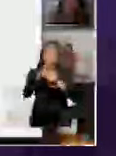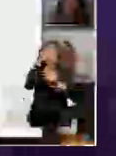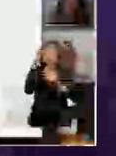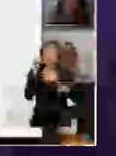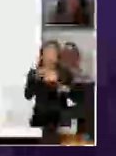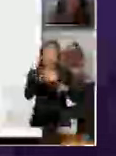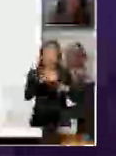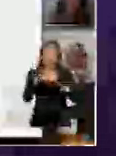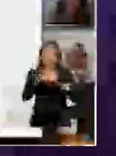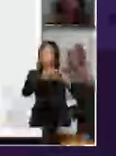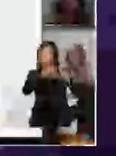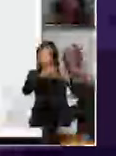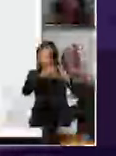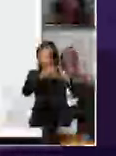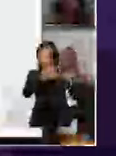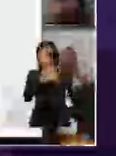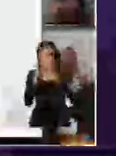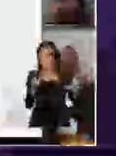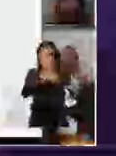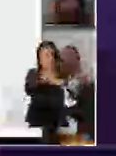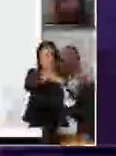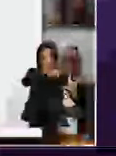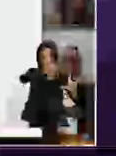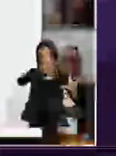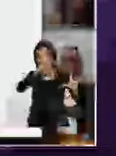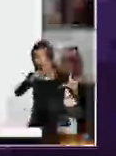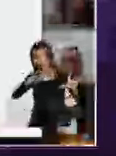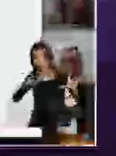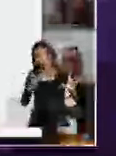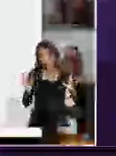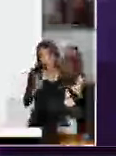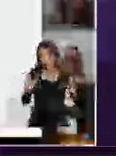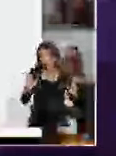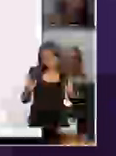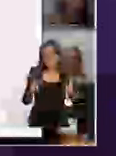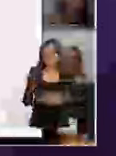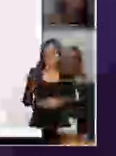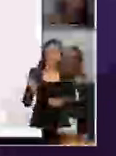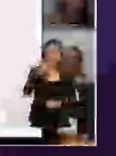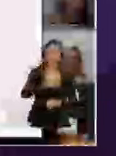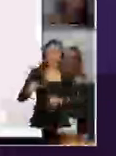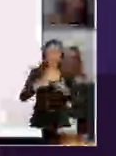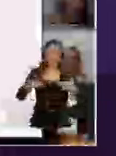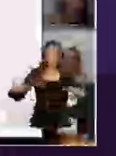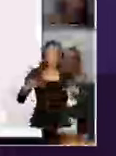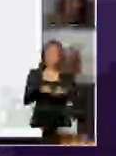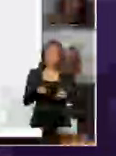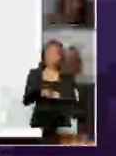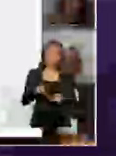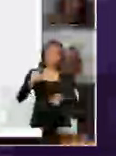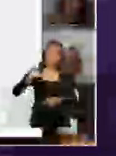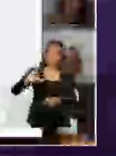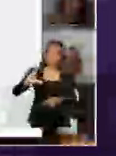incessantemente, a gente vê uma curva decrescente ao longo do tempo. É importante observar que a questão do reflexo das